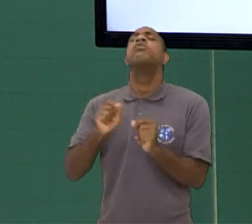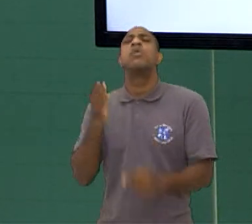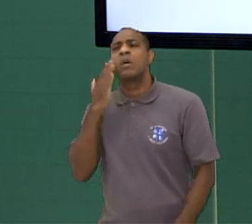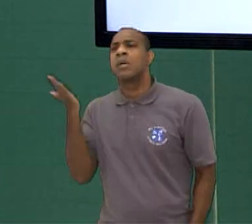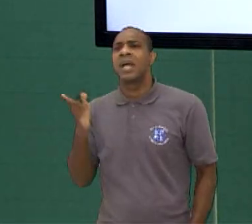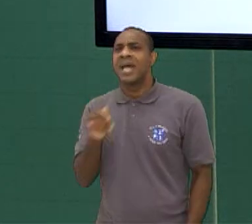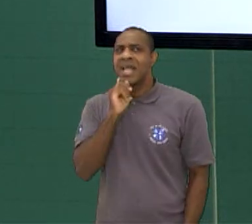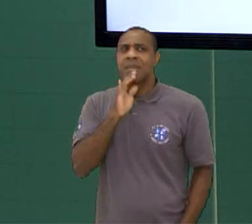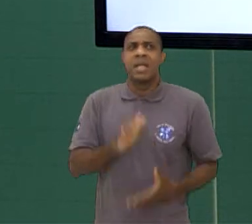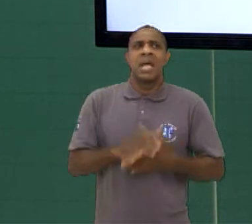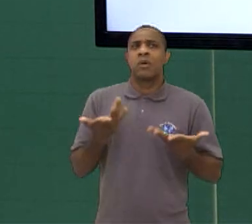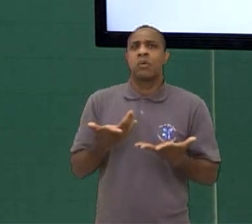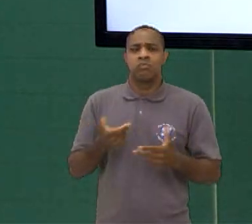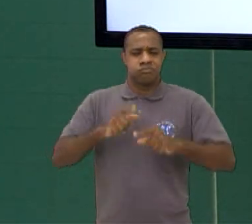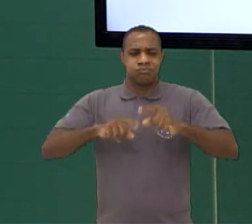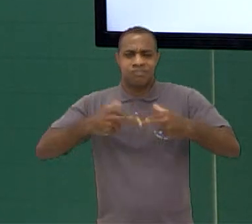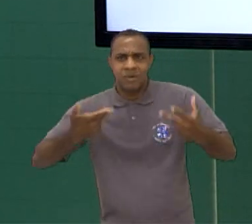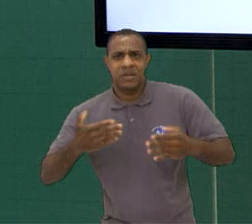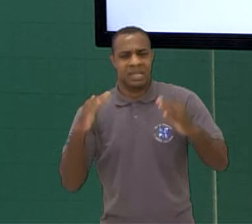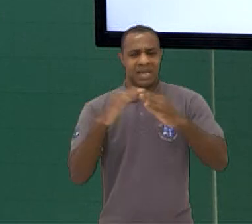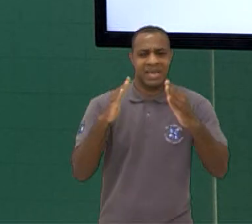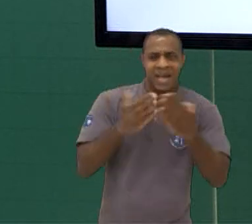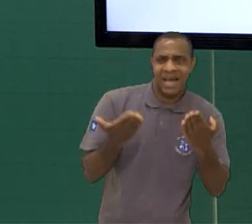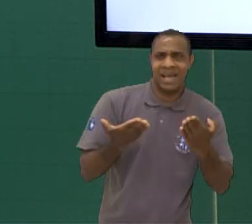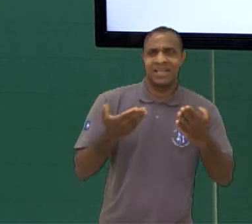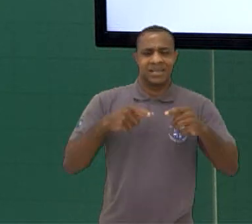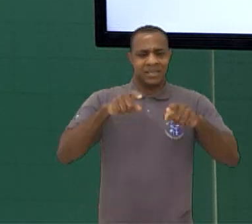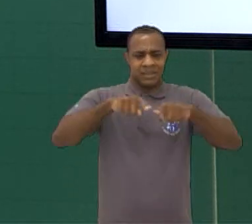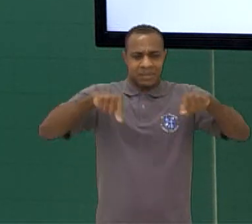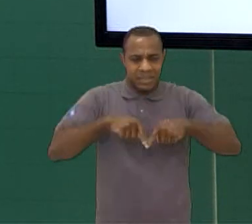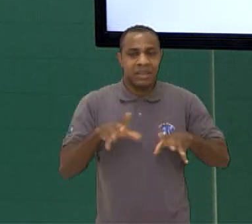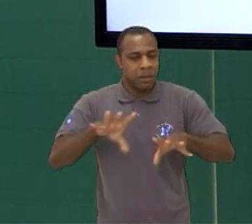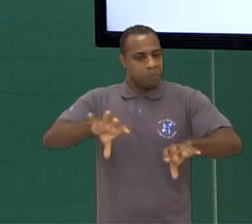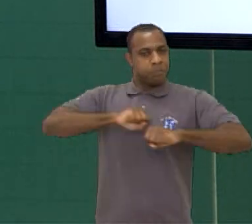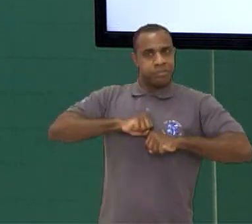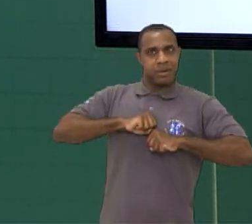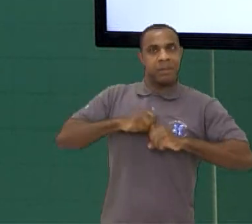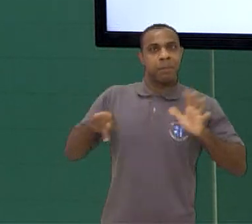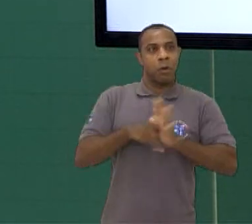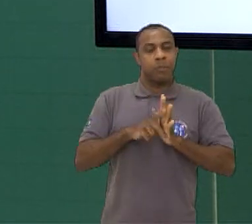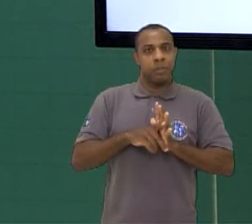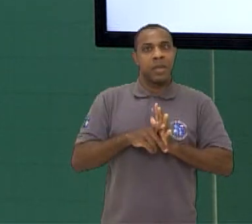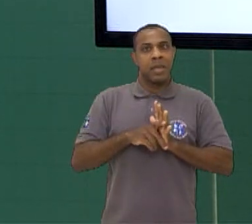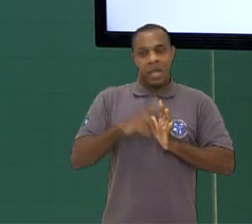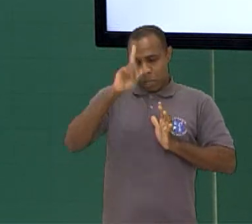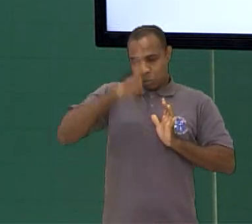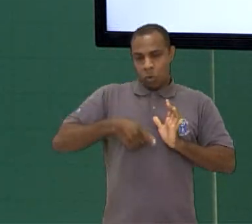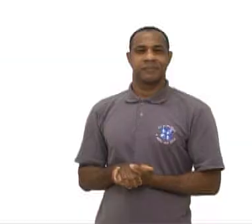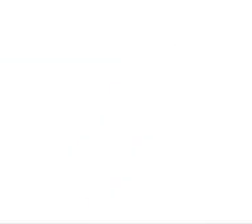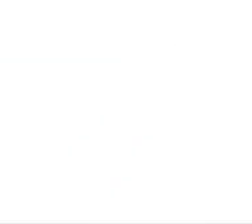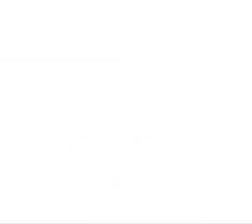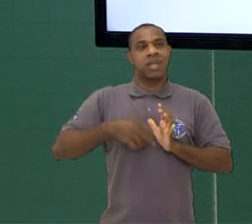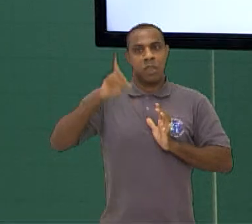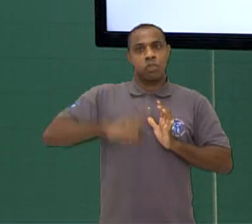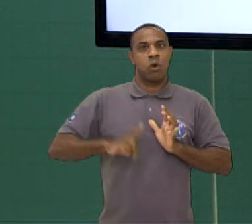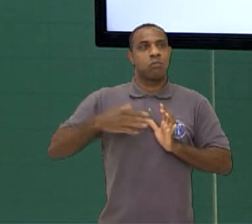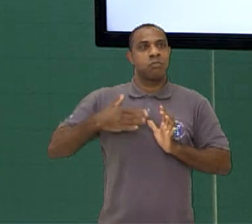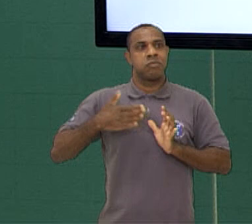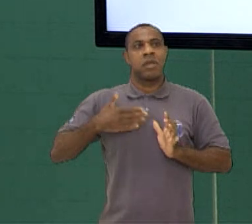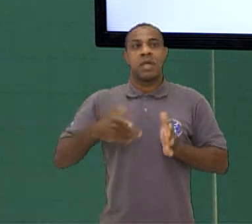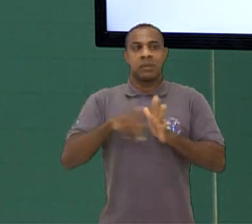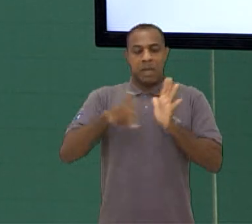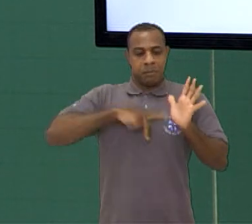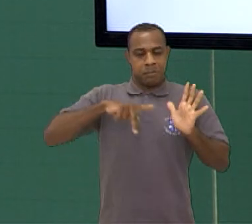algum bem, algum elemento passa a ser da posse de alguém. Alguém se torna dono daquilo. Então, isso é